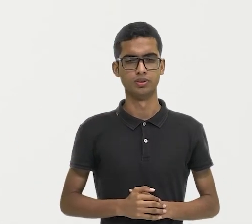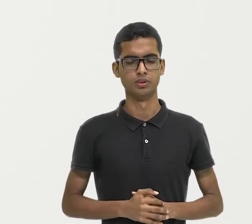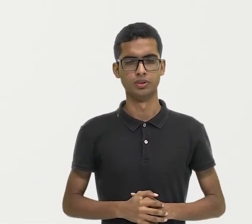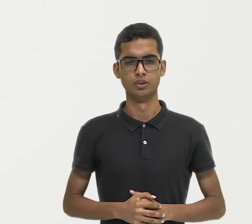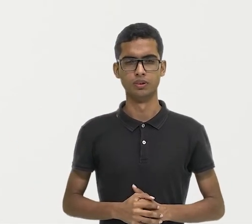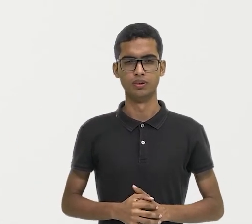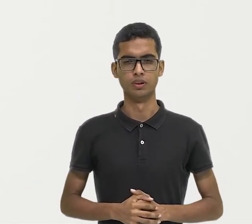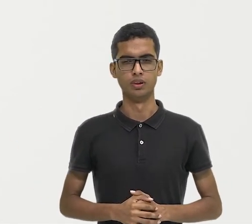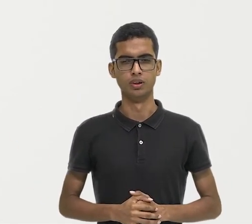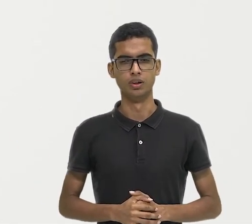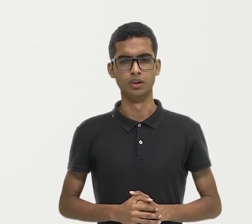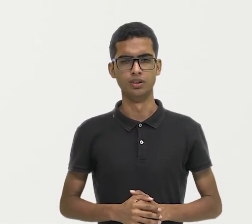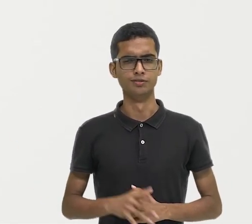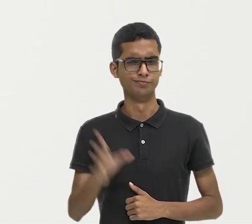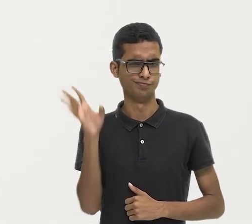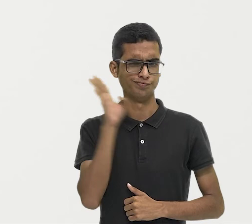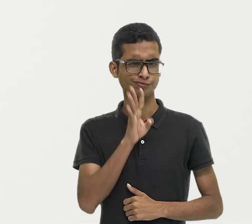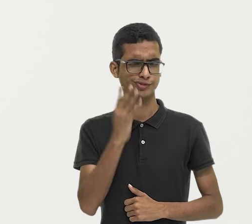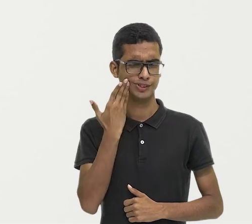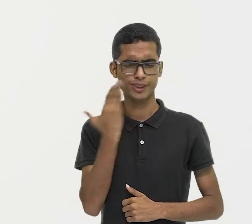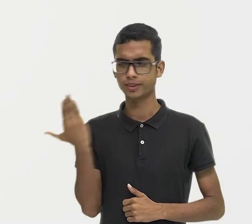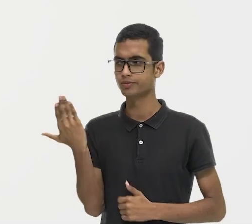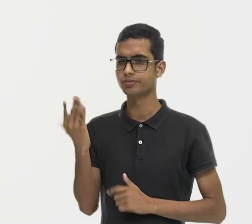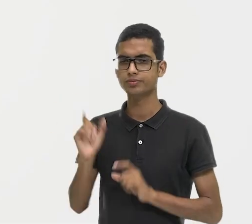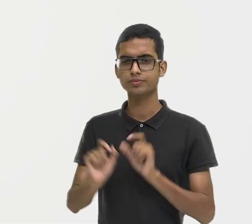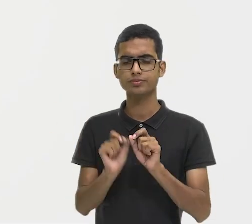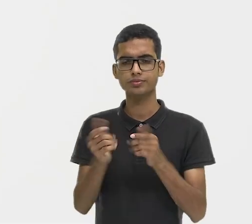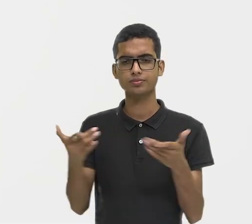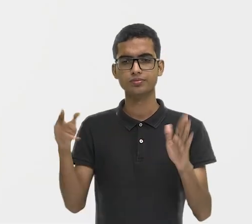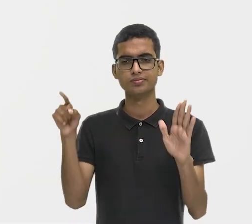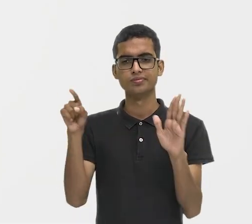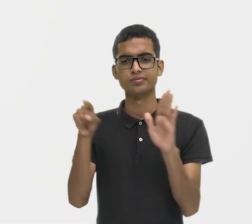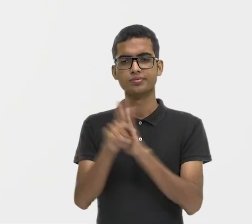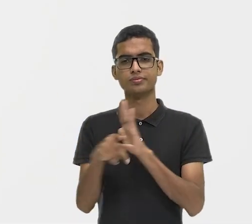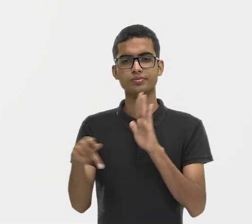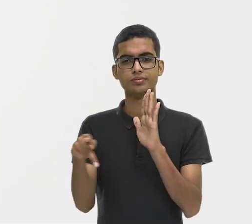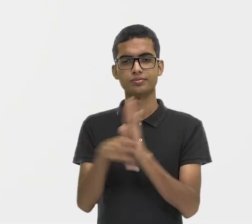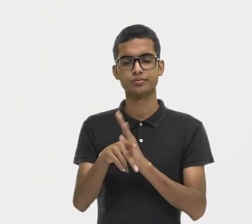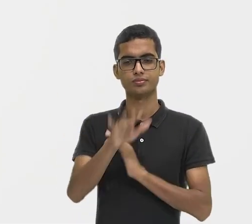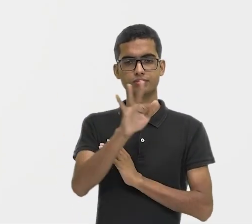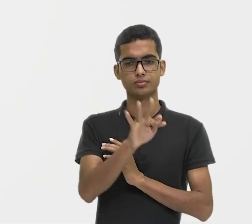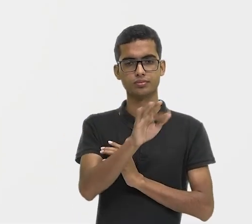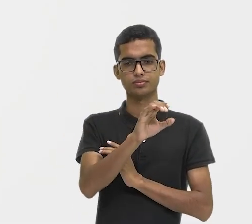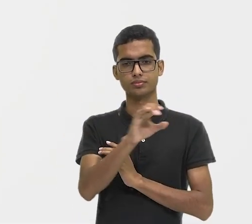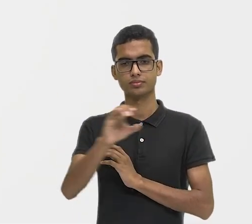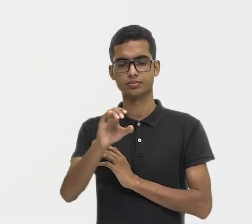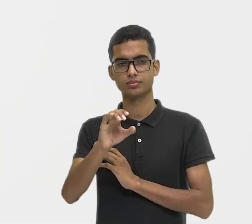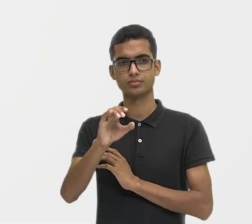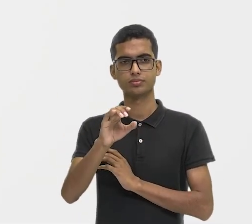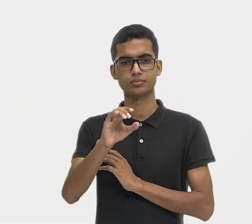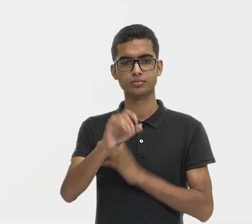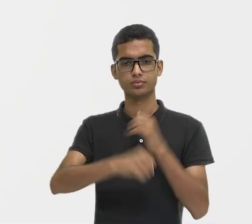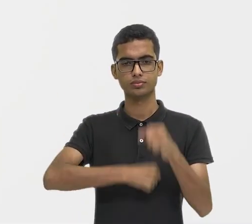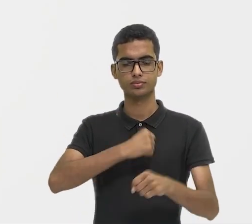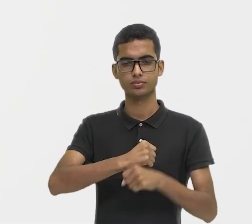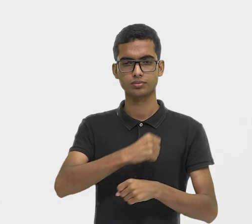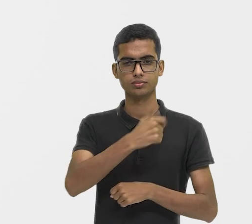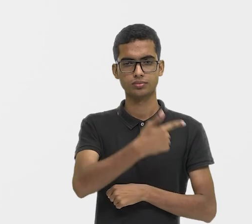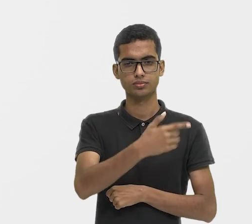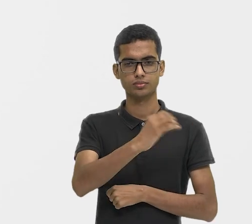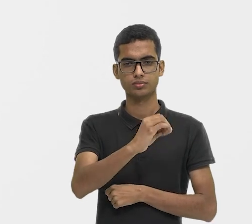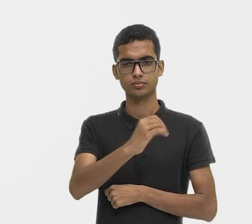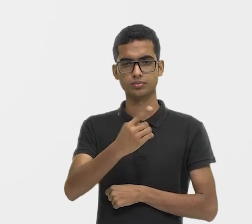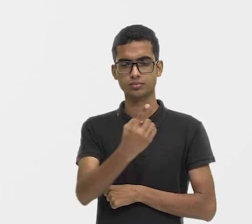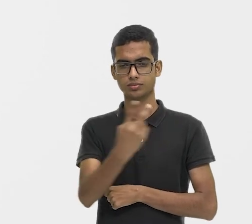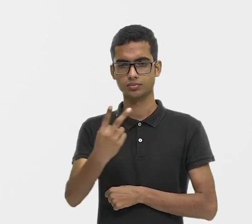lá. Tá ficando bacana o negócio. Questão da FCC, Fundação Carlos Chagas,